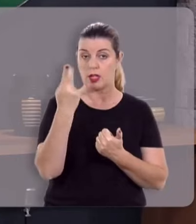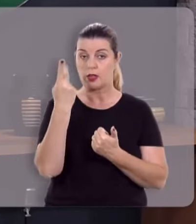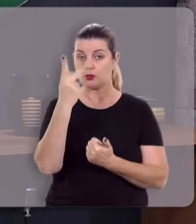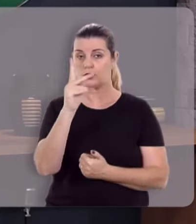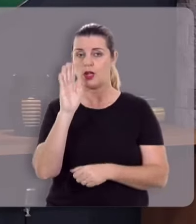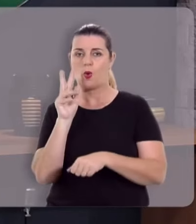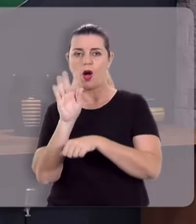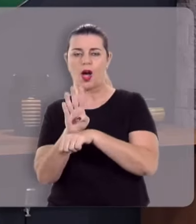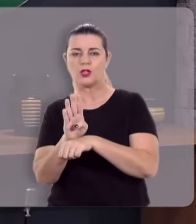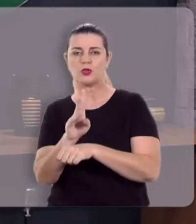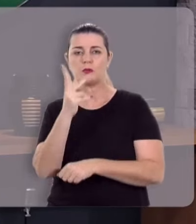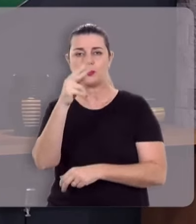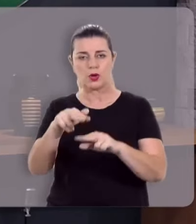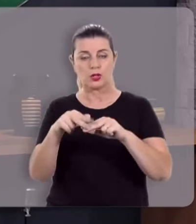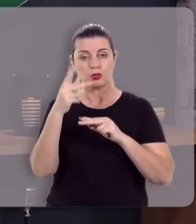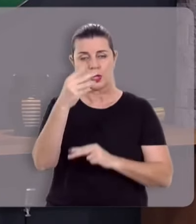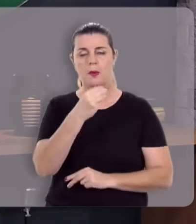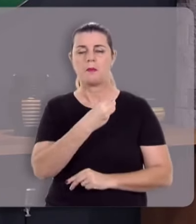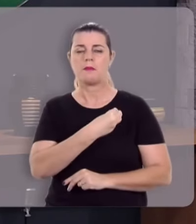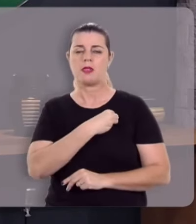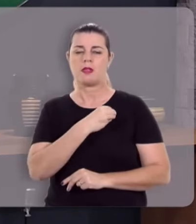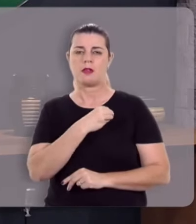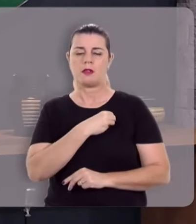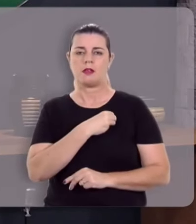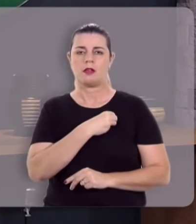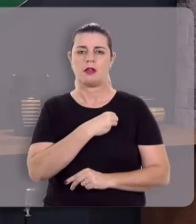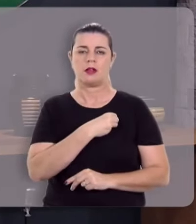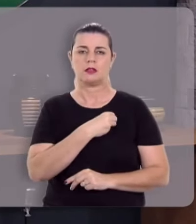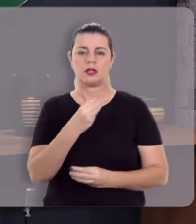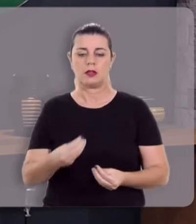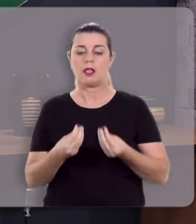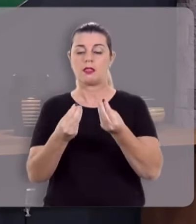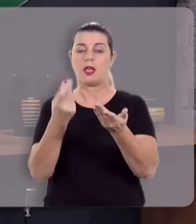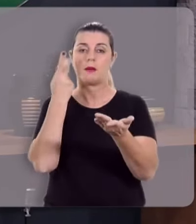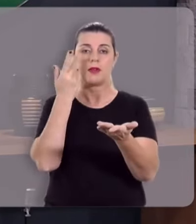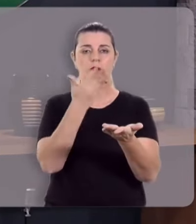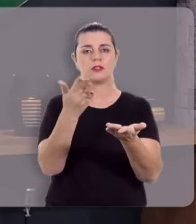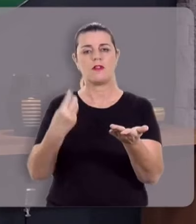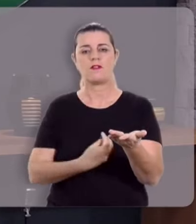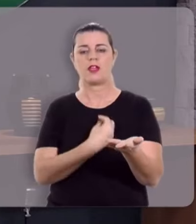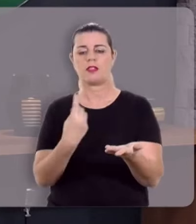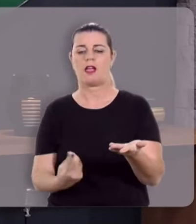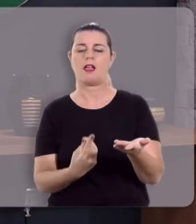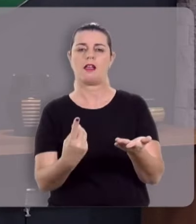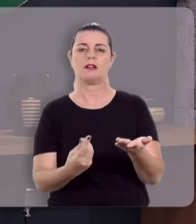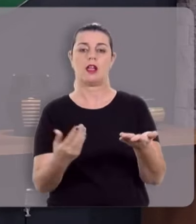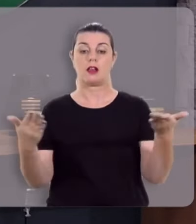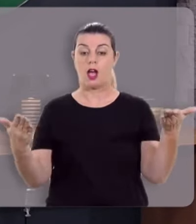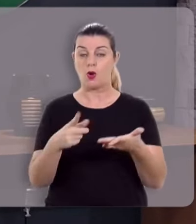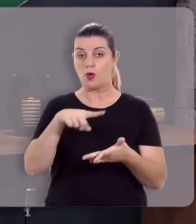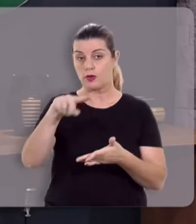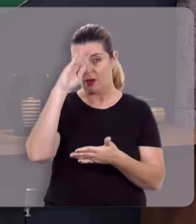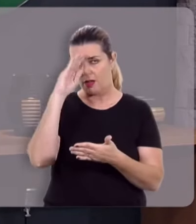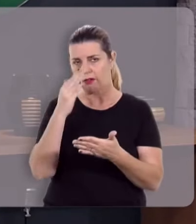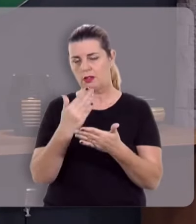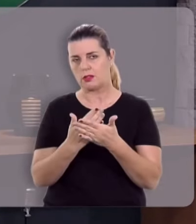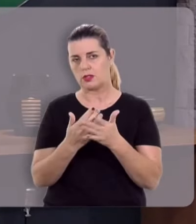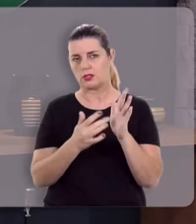favor, pelos seus pecados, para dar a você a vida eterna. Se agora você crê em Jesus,